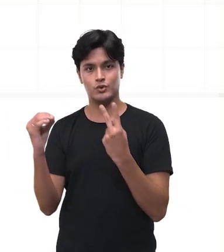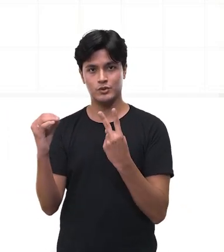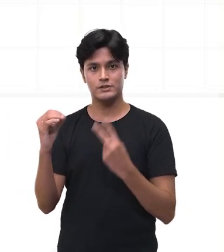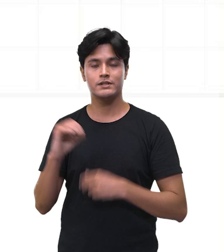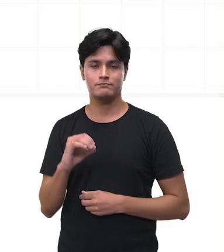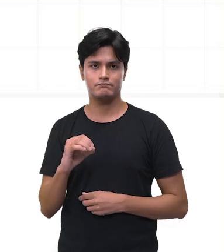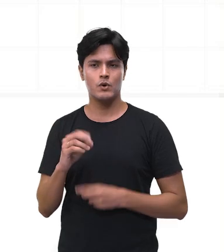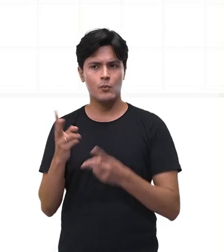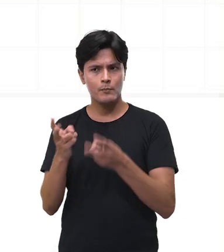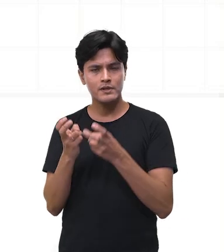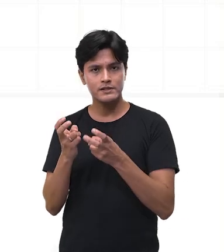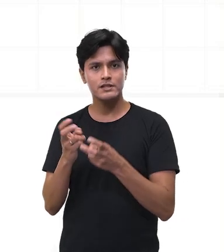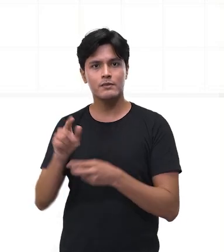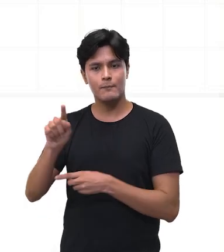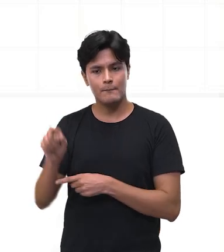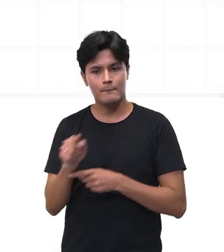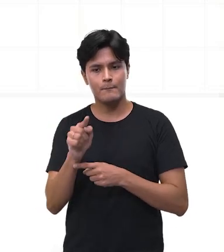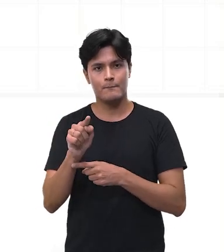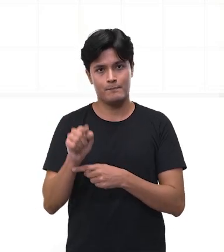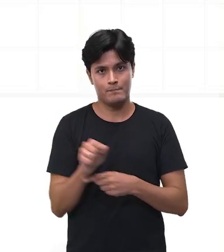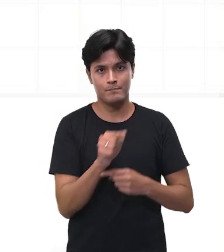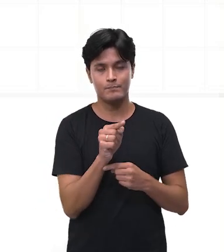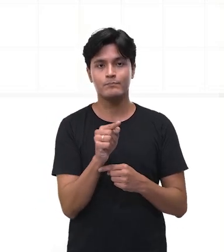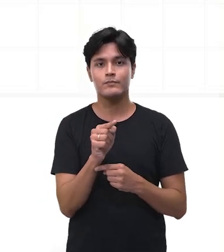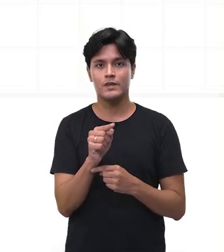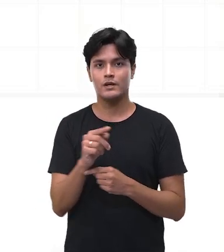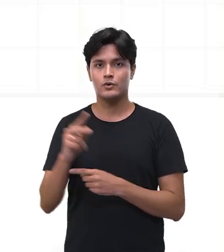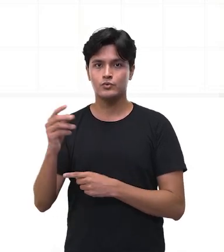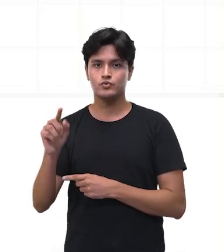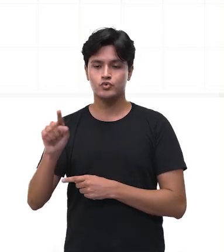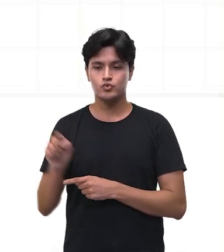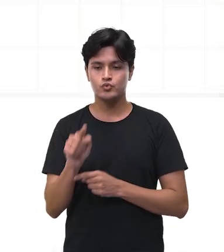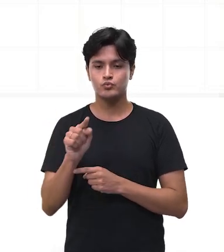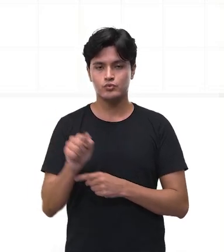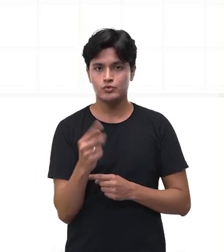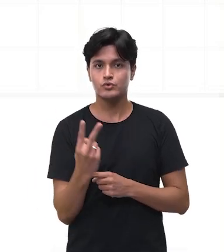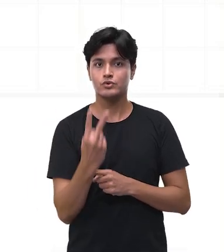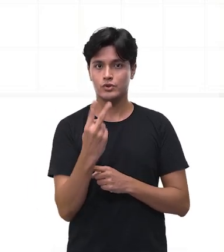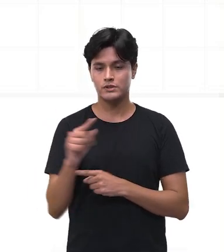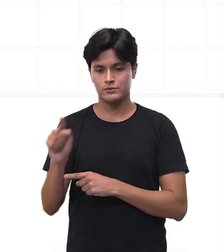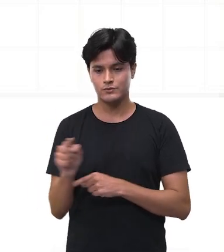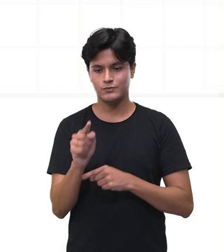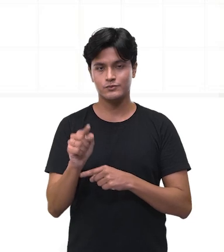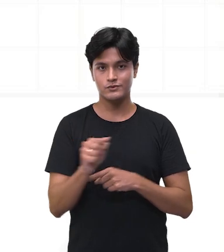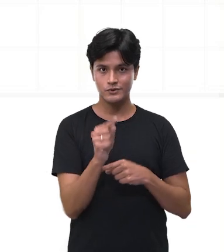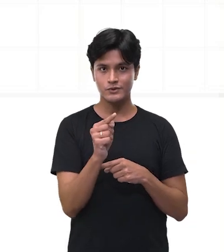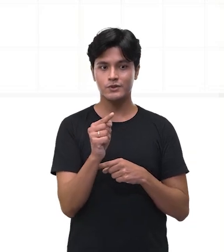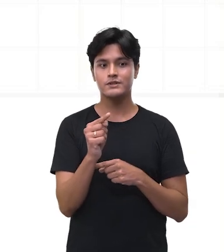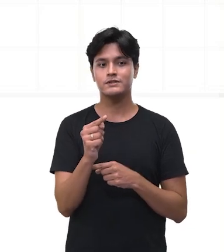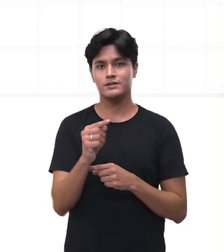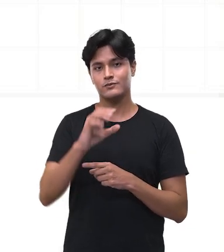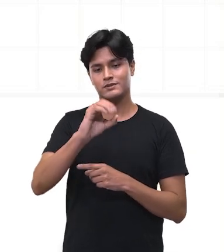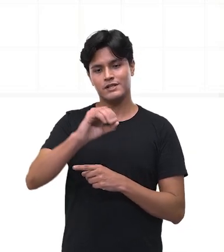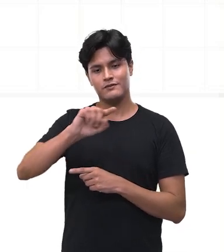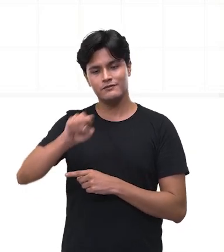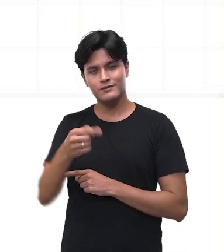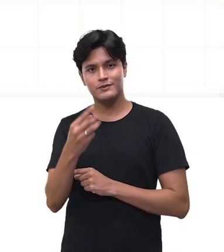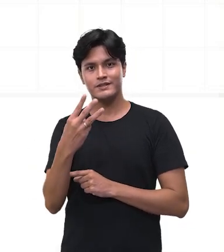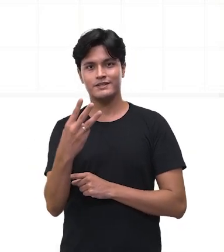tá? Então nesse caso aqui, ó, 35 sobre 100 é o mesmo que